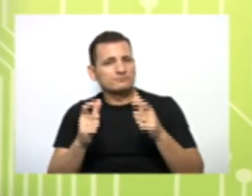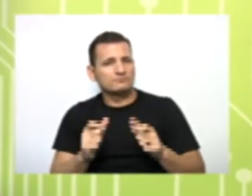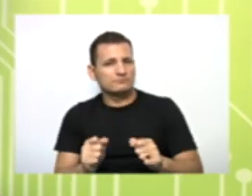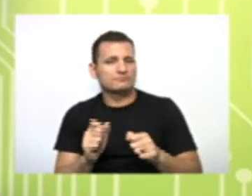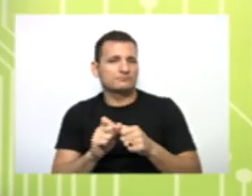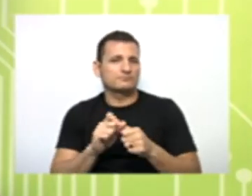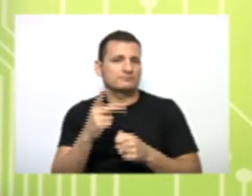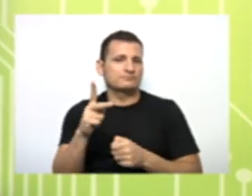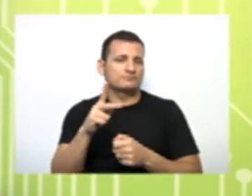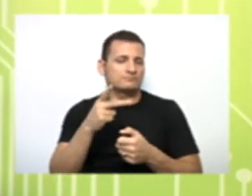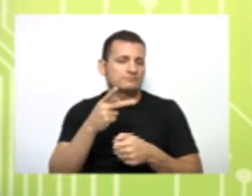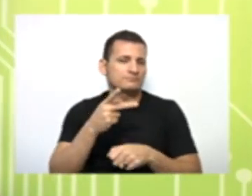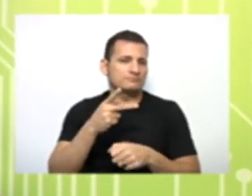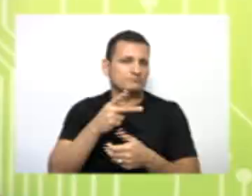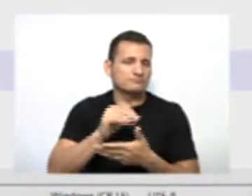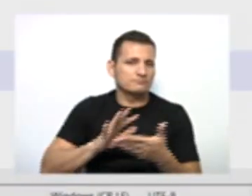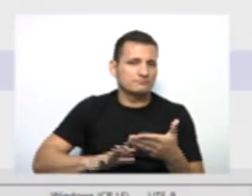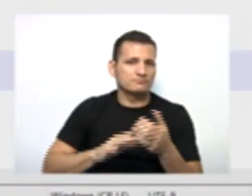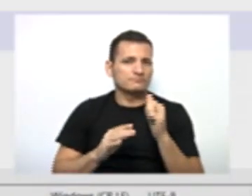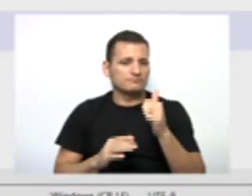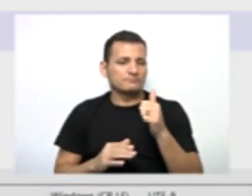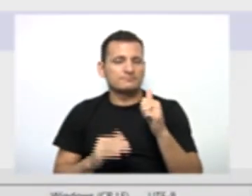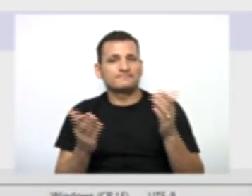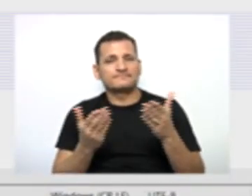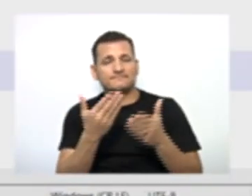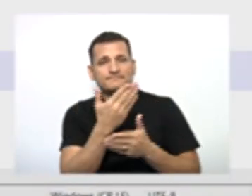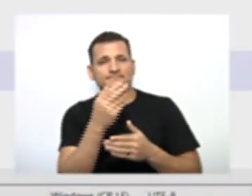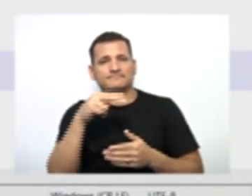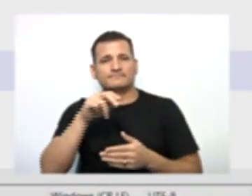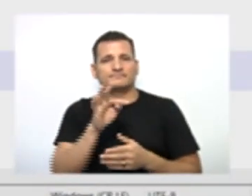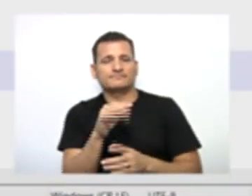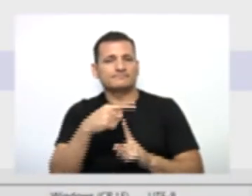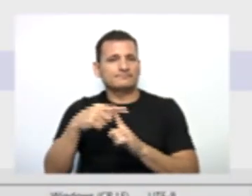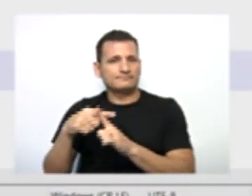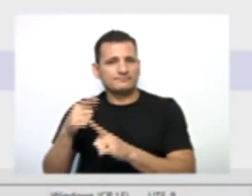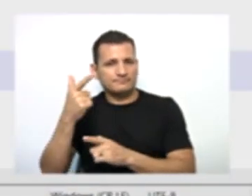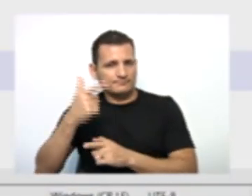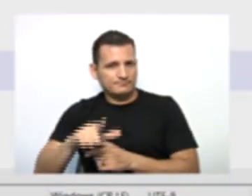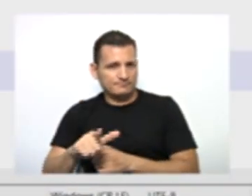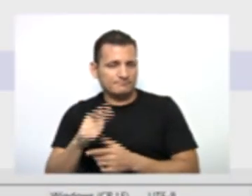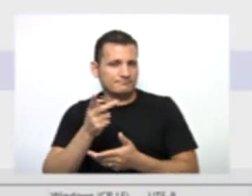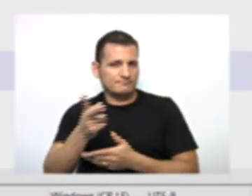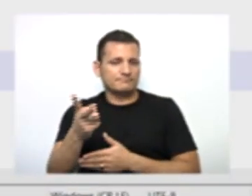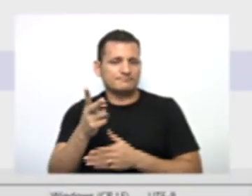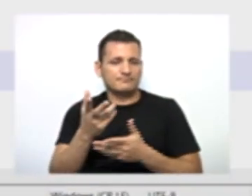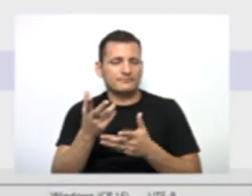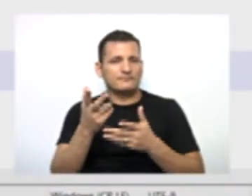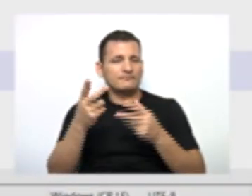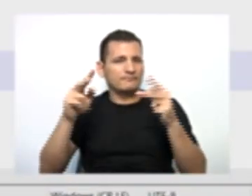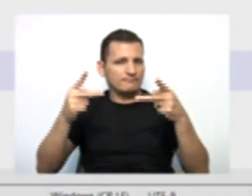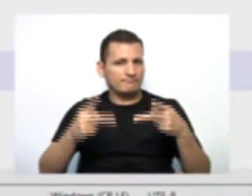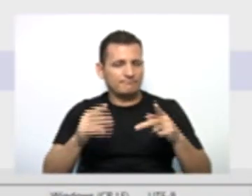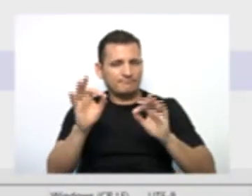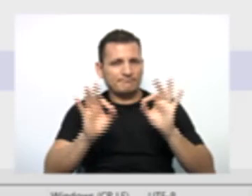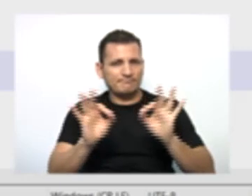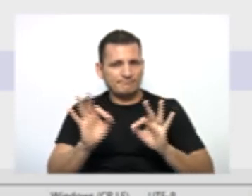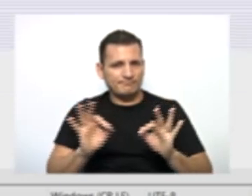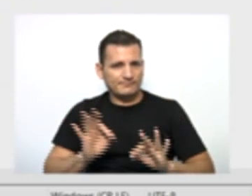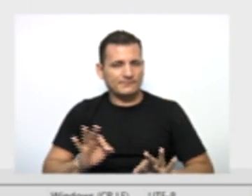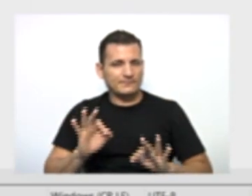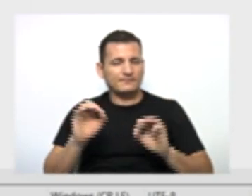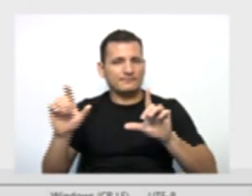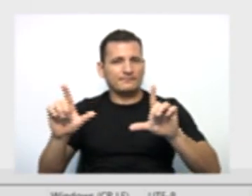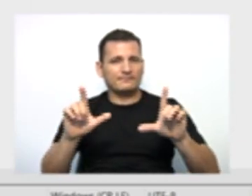a sua tarefa, tá bom? Vamos aqui para o nosso Notepad++, que eu vou continuar a nossa páginazinha,